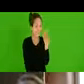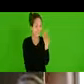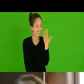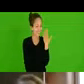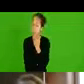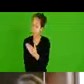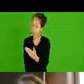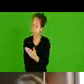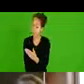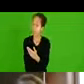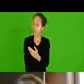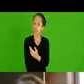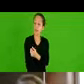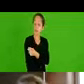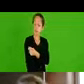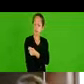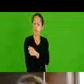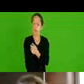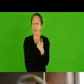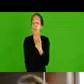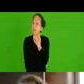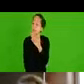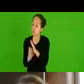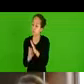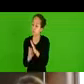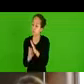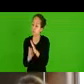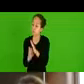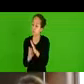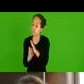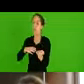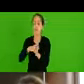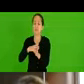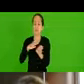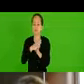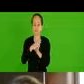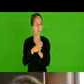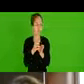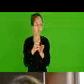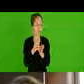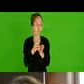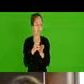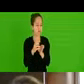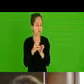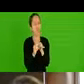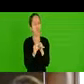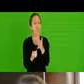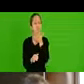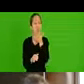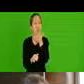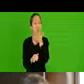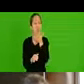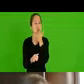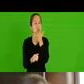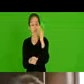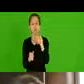no final do trabalho fazer as recomendações, isso é uma bobagem, desculpa aí, quem faz isso, é uma bobagem no